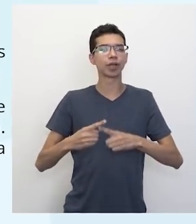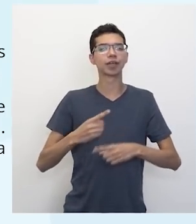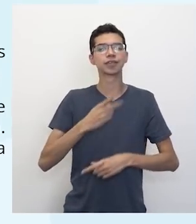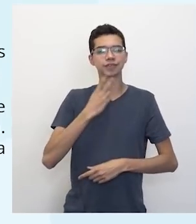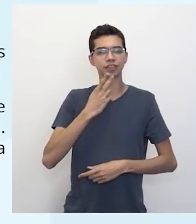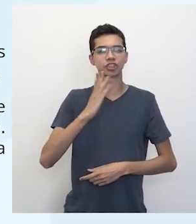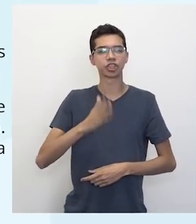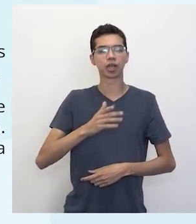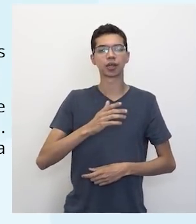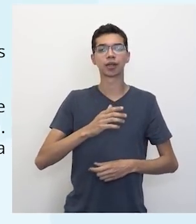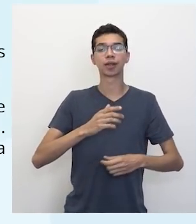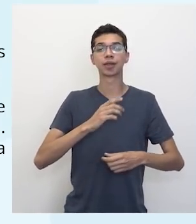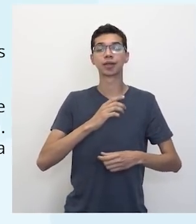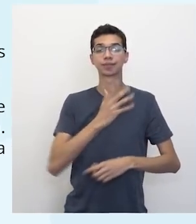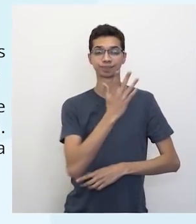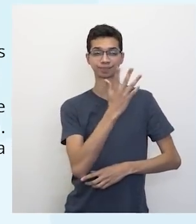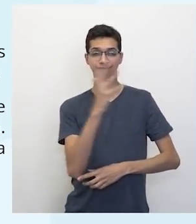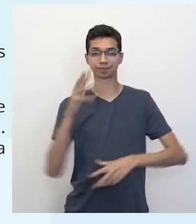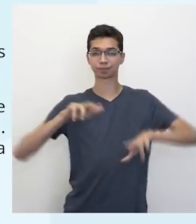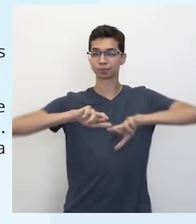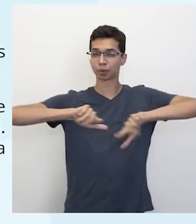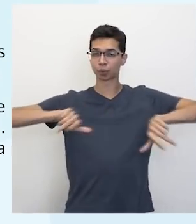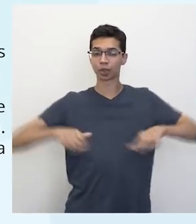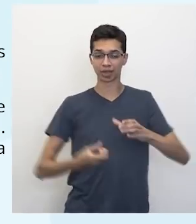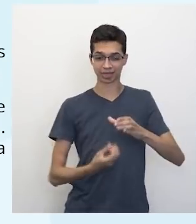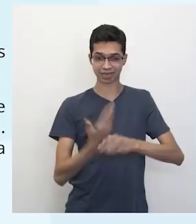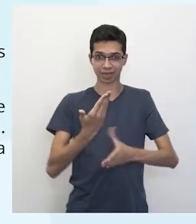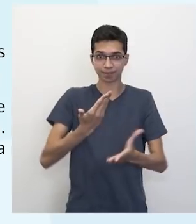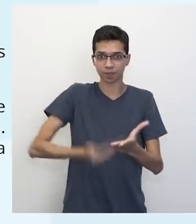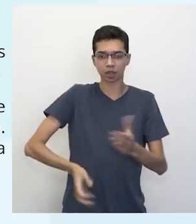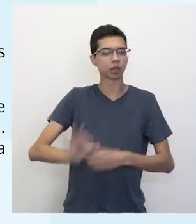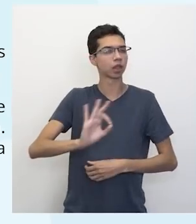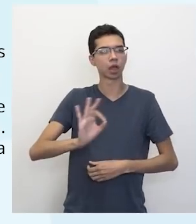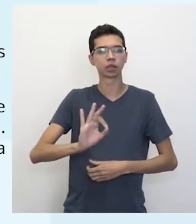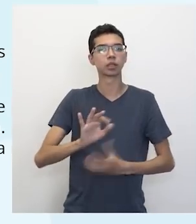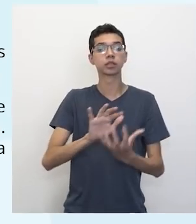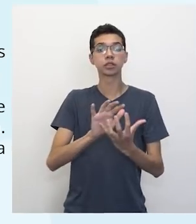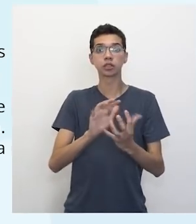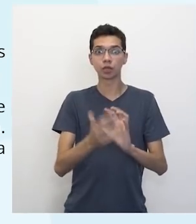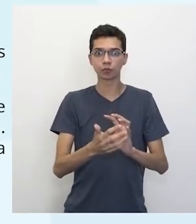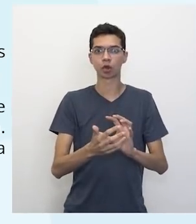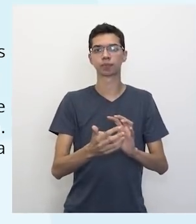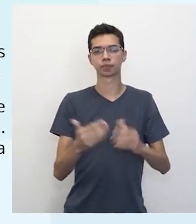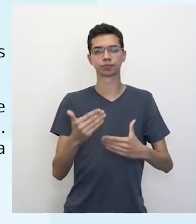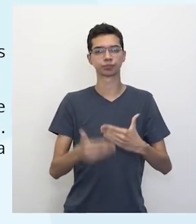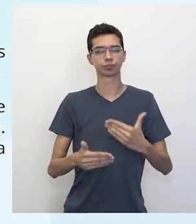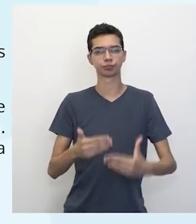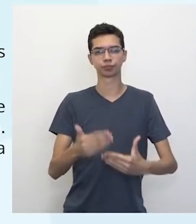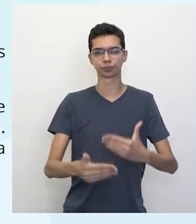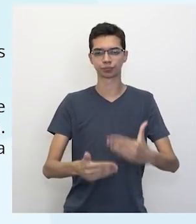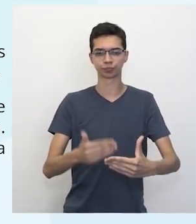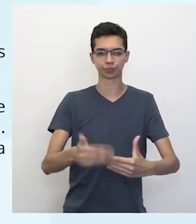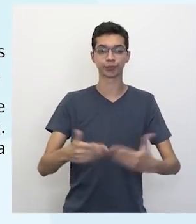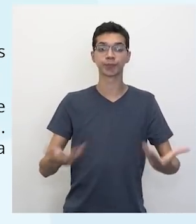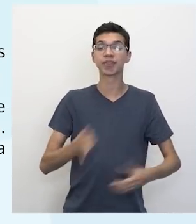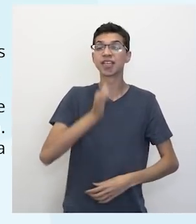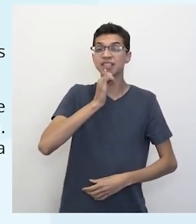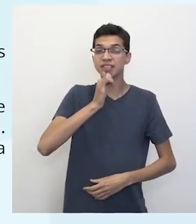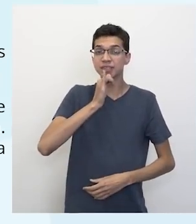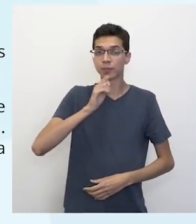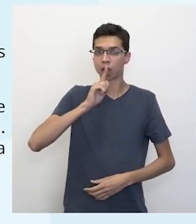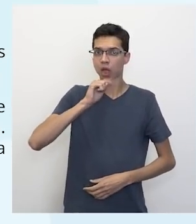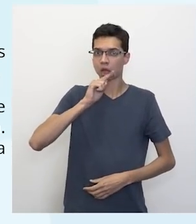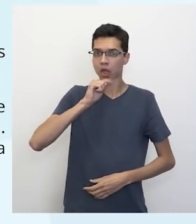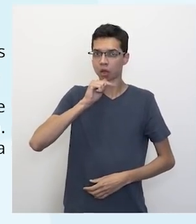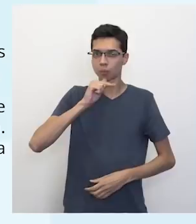nada se perde, tudo se transforma. Então, aqui a gente tem um exemplo. A água, ao passar pelas turbinas, esse